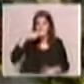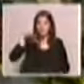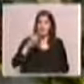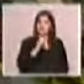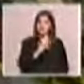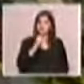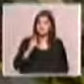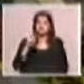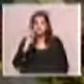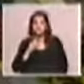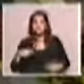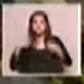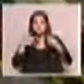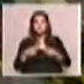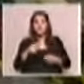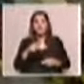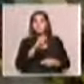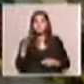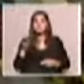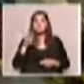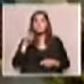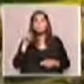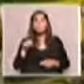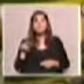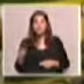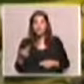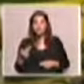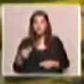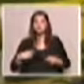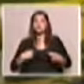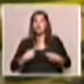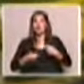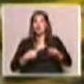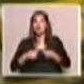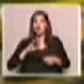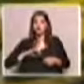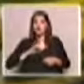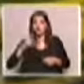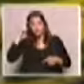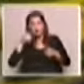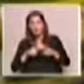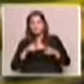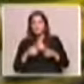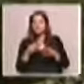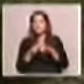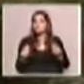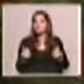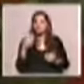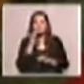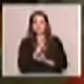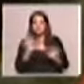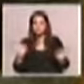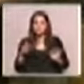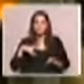anos, Joana investiu 300 mil euros numa queijaria e no sonho de criar um produto único no mercado português. Nos